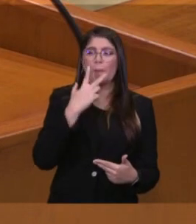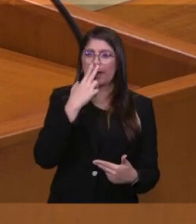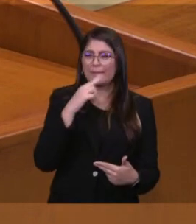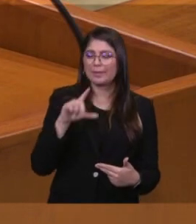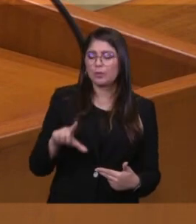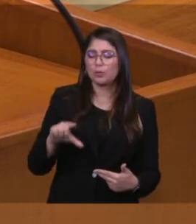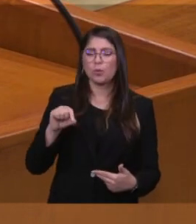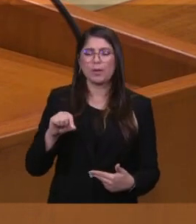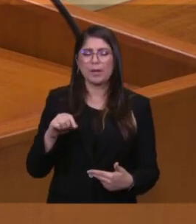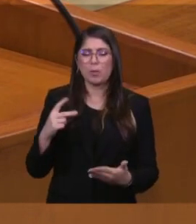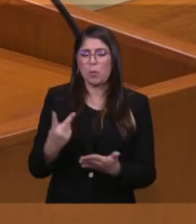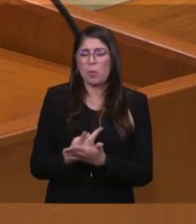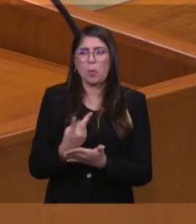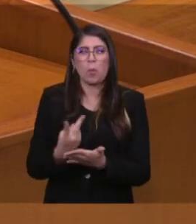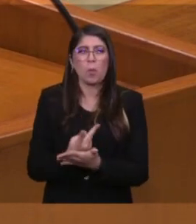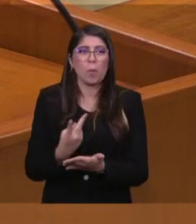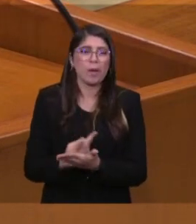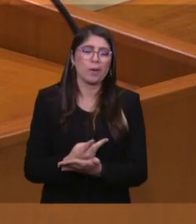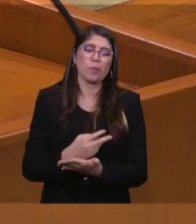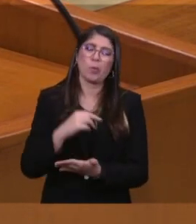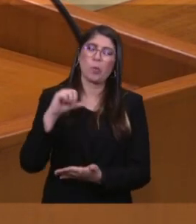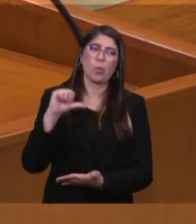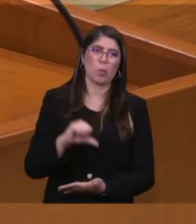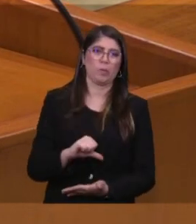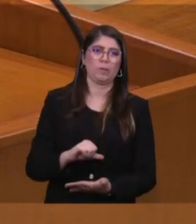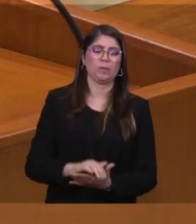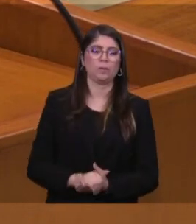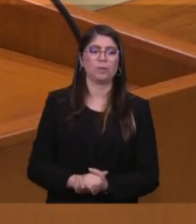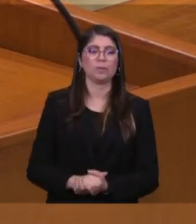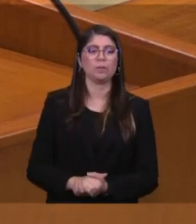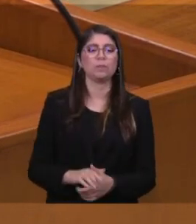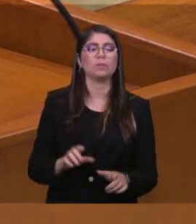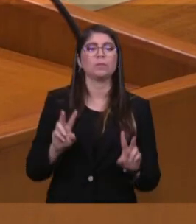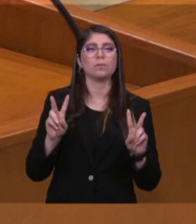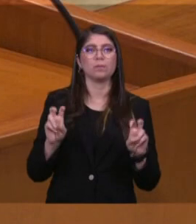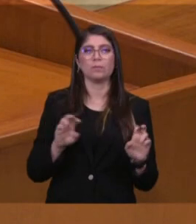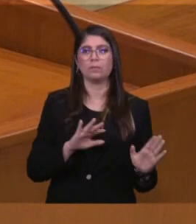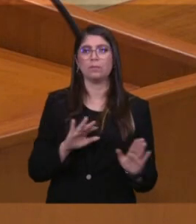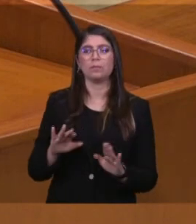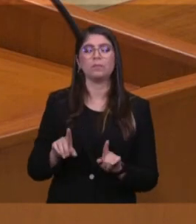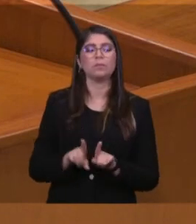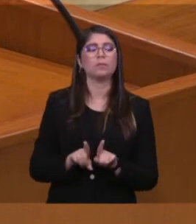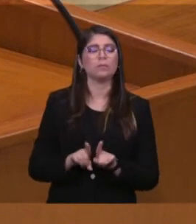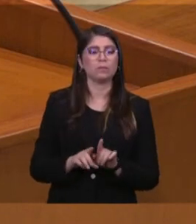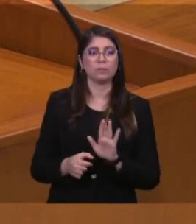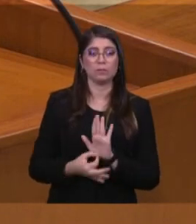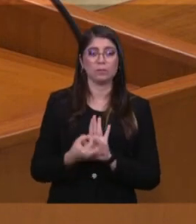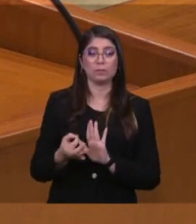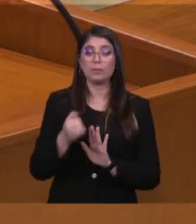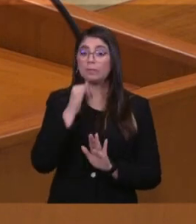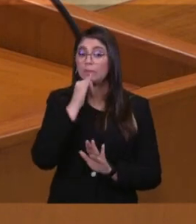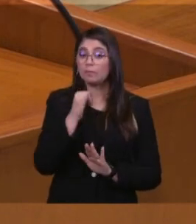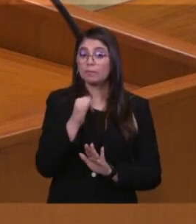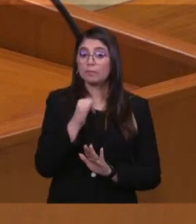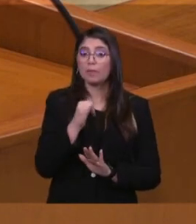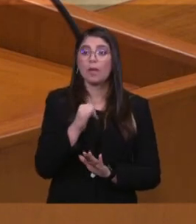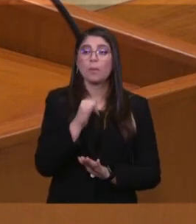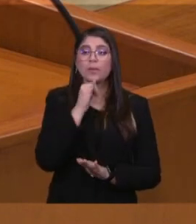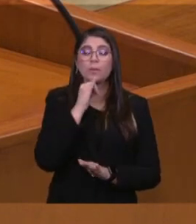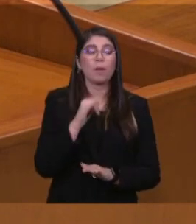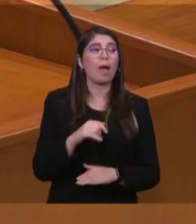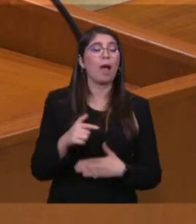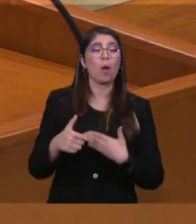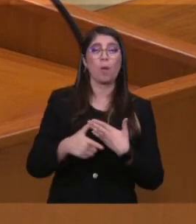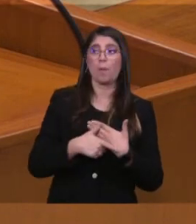erros lastimáveis. E ainda, para finalizar os meus argumentos, se alguém invocar a não